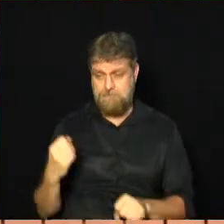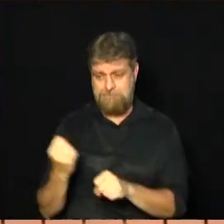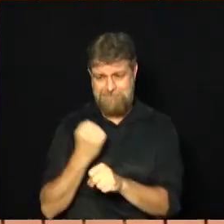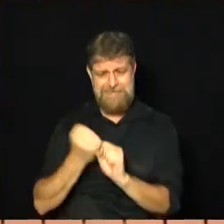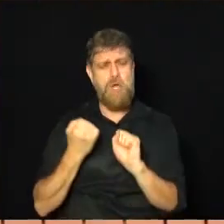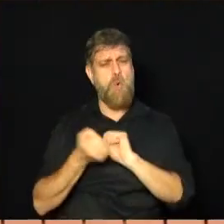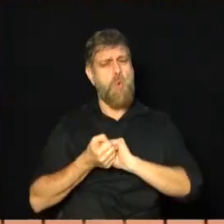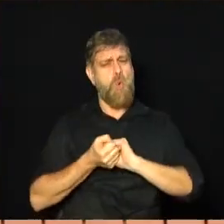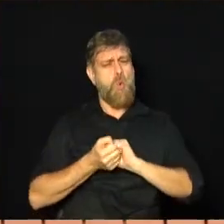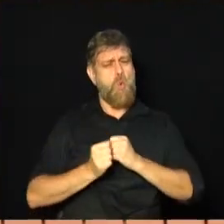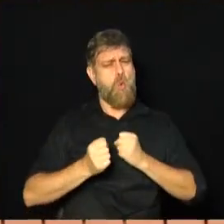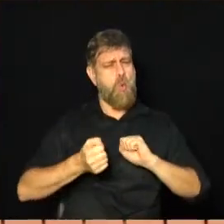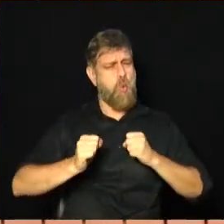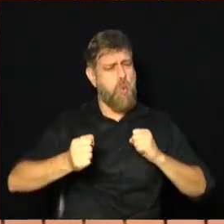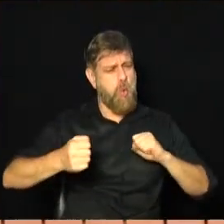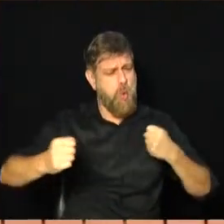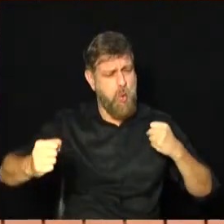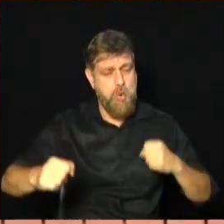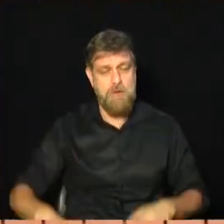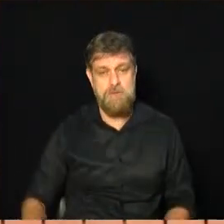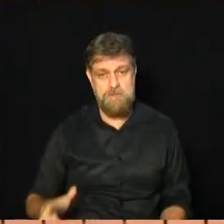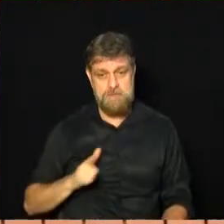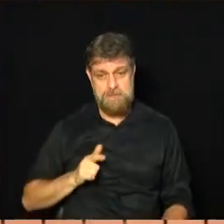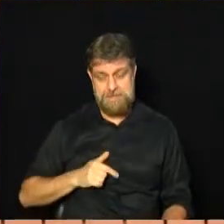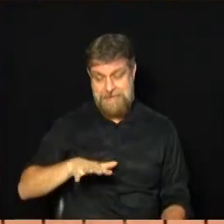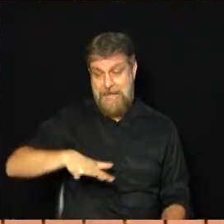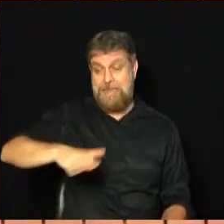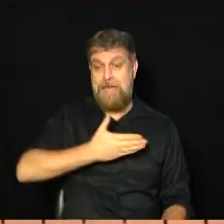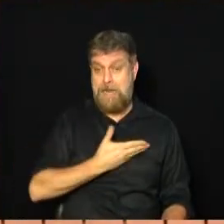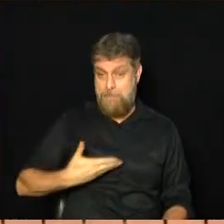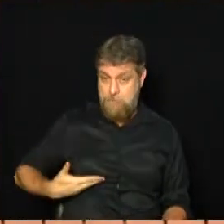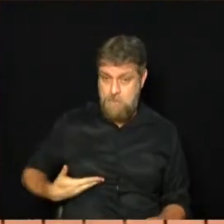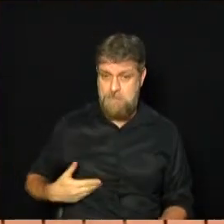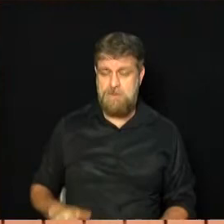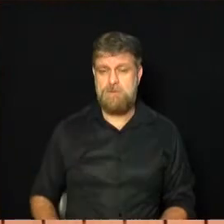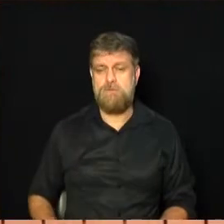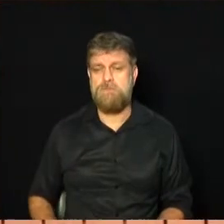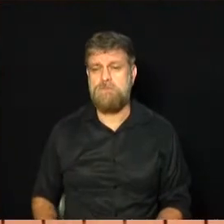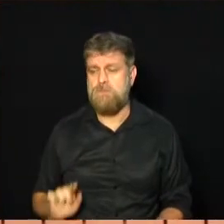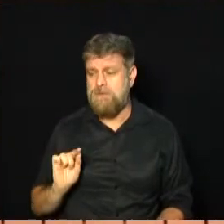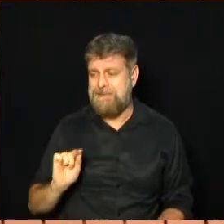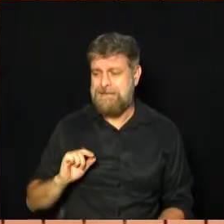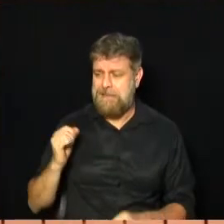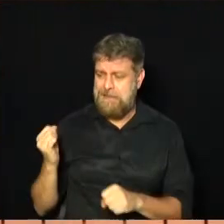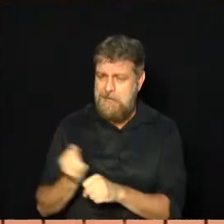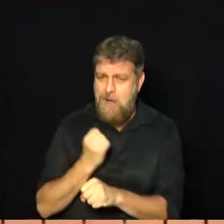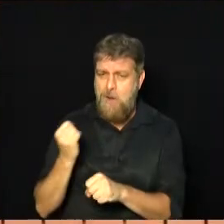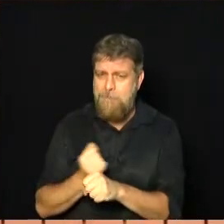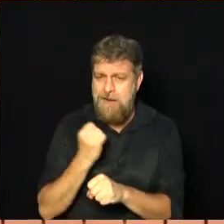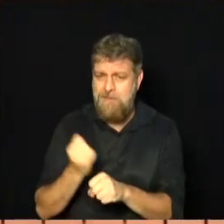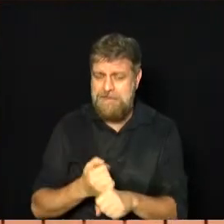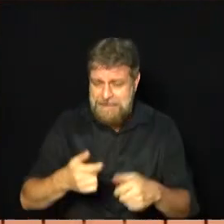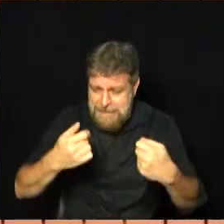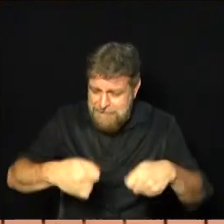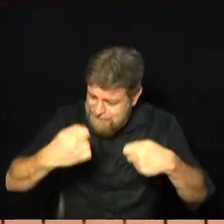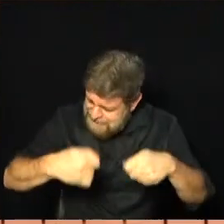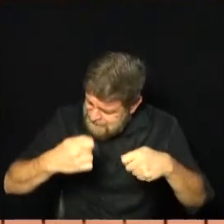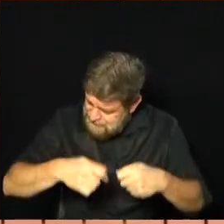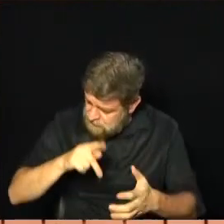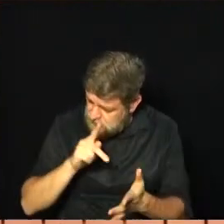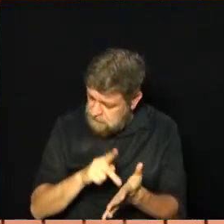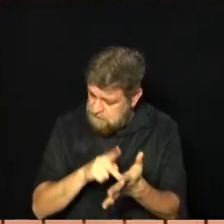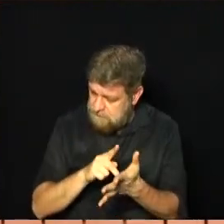porte, ainda mais na esfera pública, né? Então é uma obra imprescindível e que quando